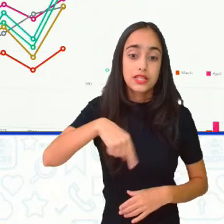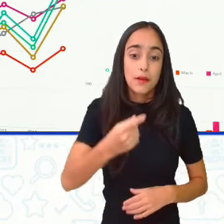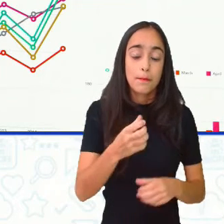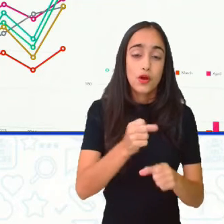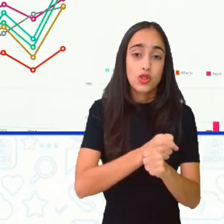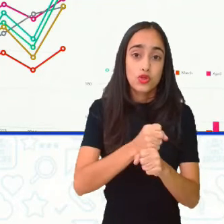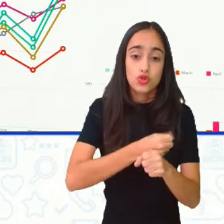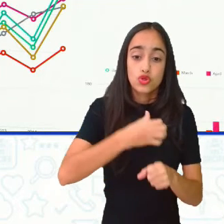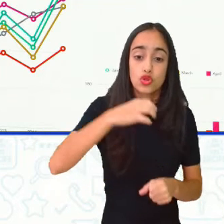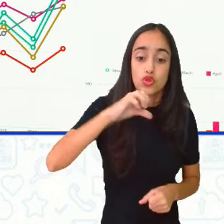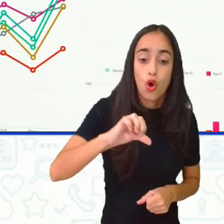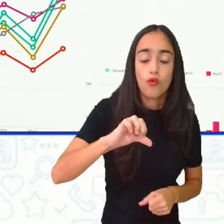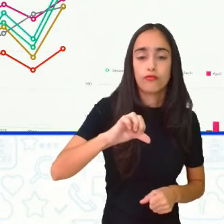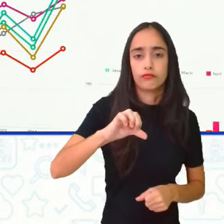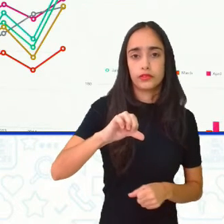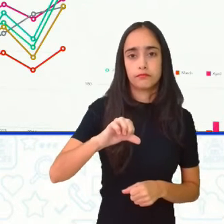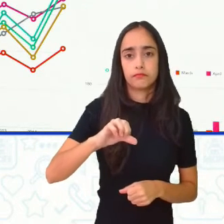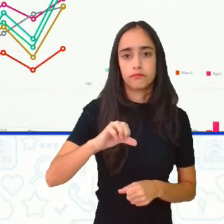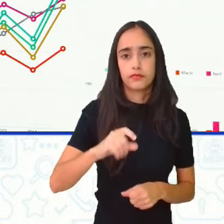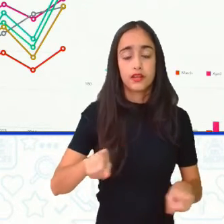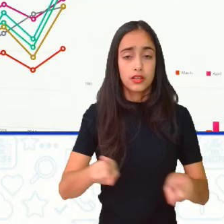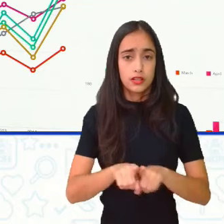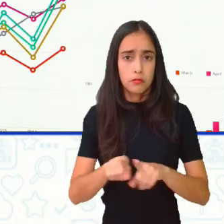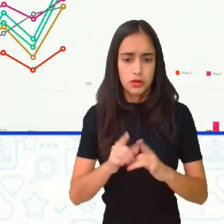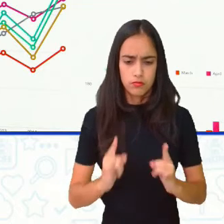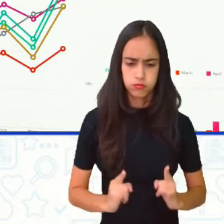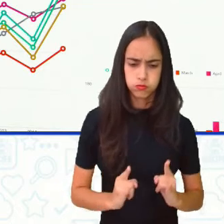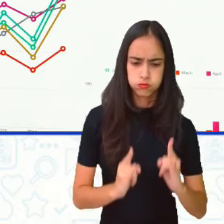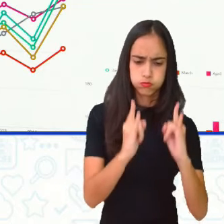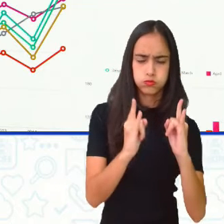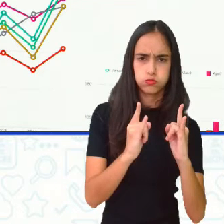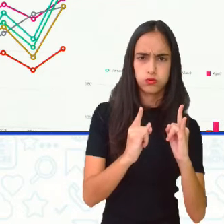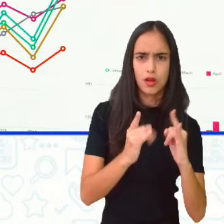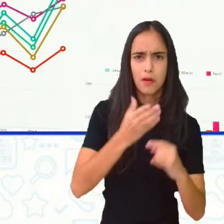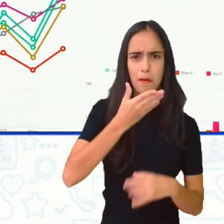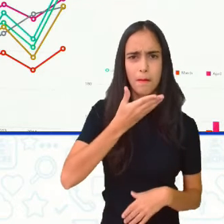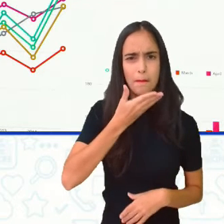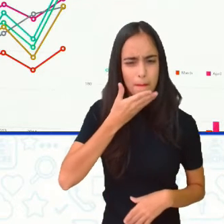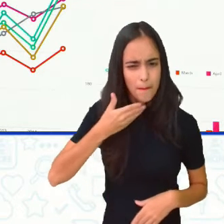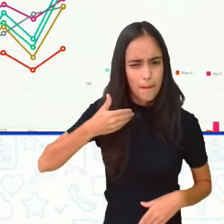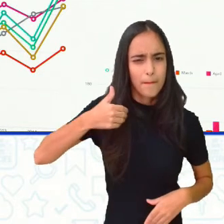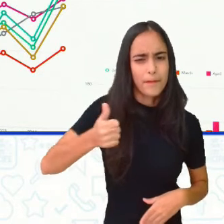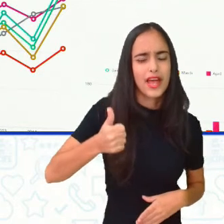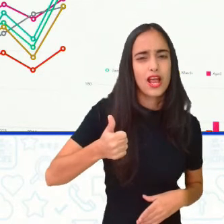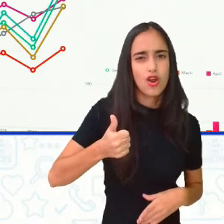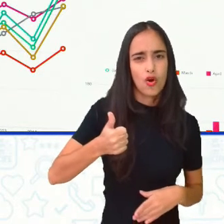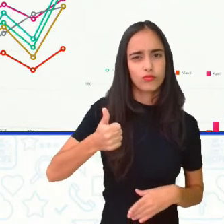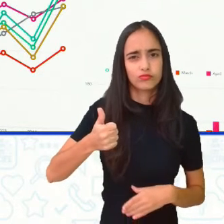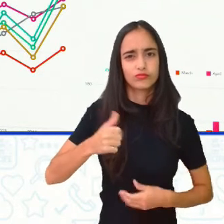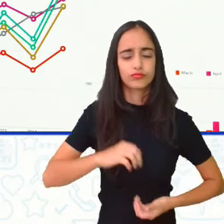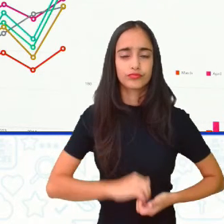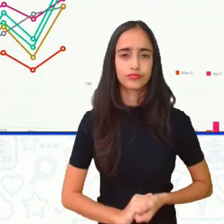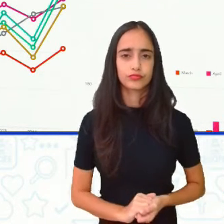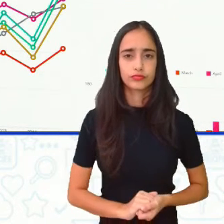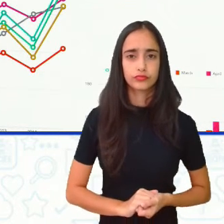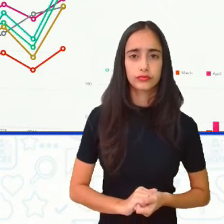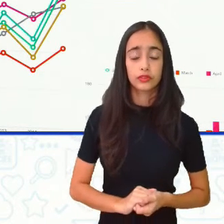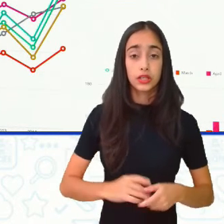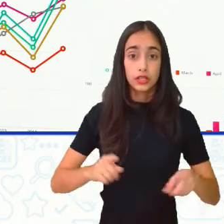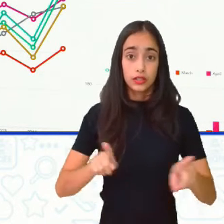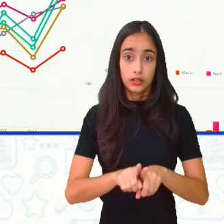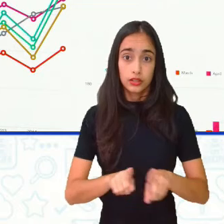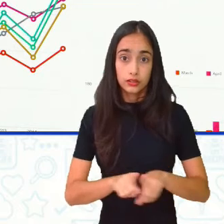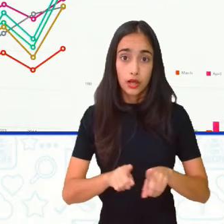museu. As instalações do prédio sofreram melhorias contra pombos e contra o calor excessivo do sol. Além disso,